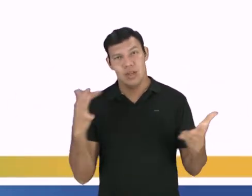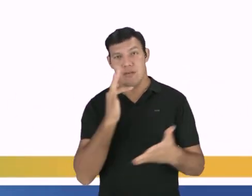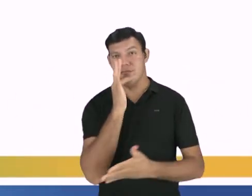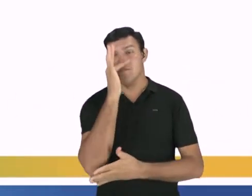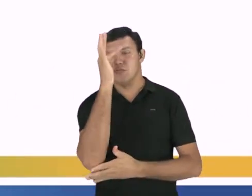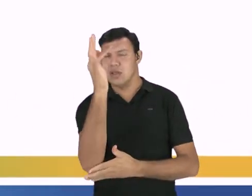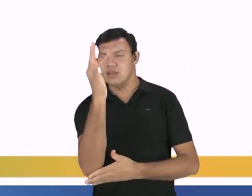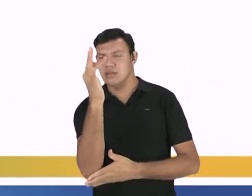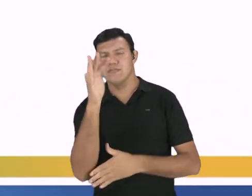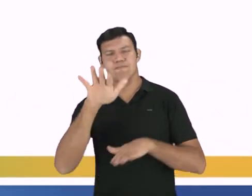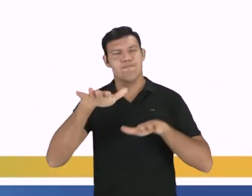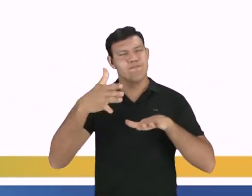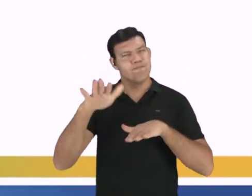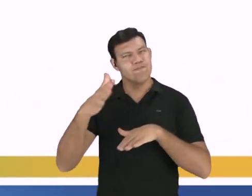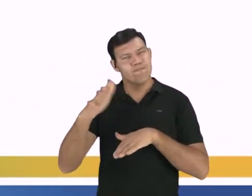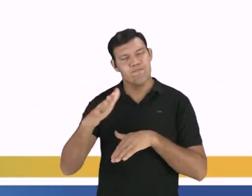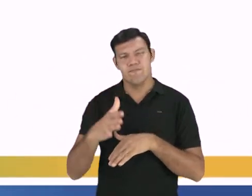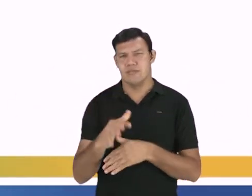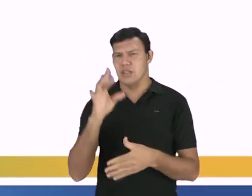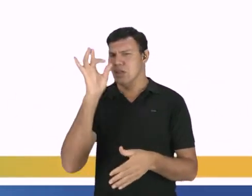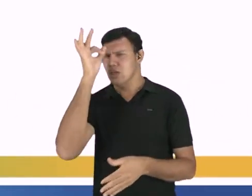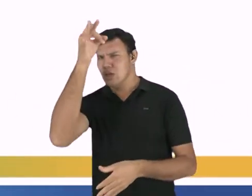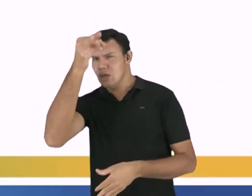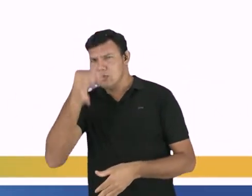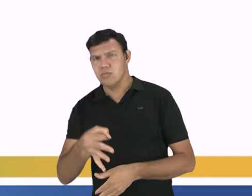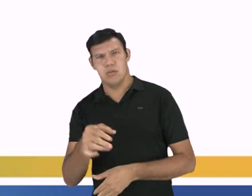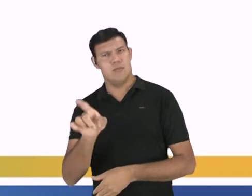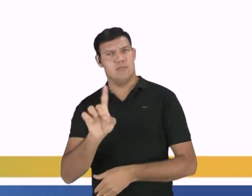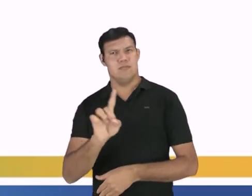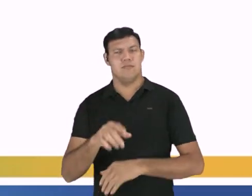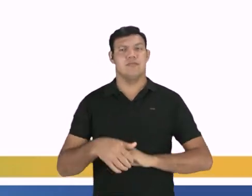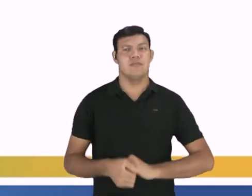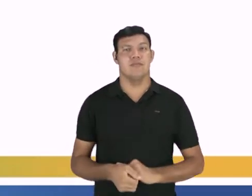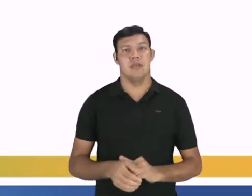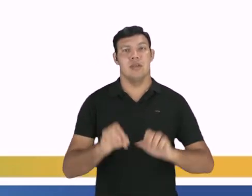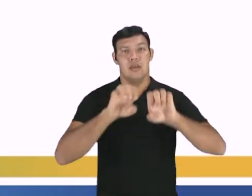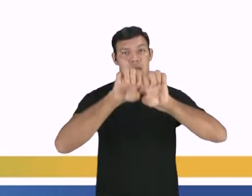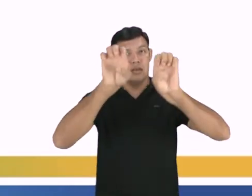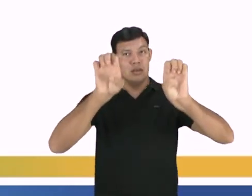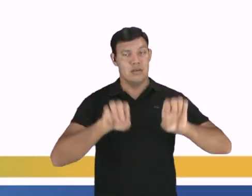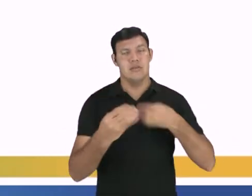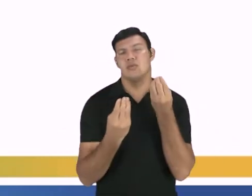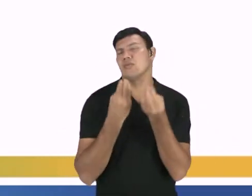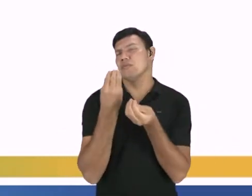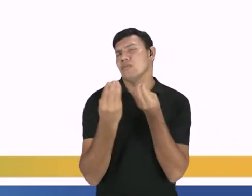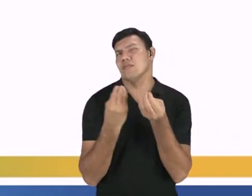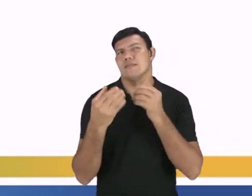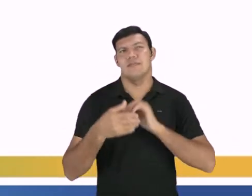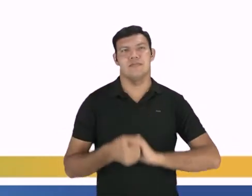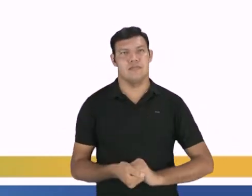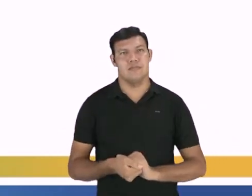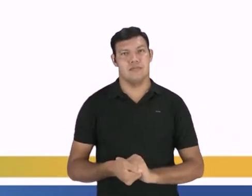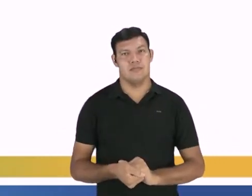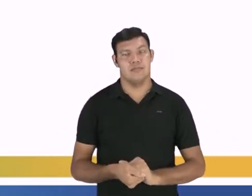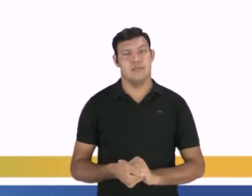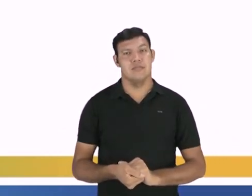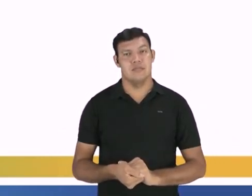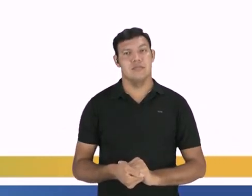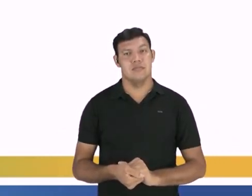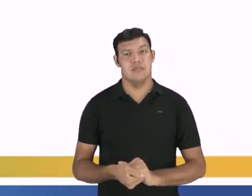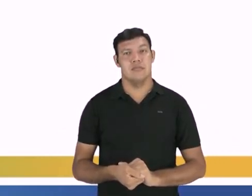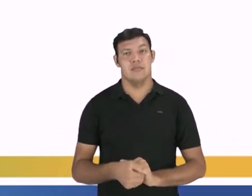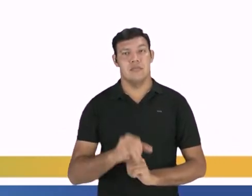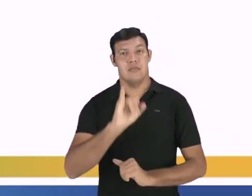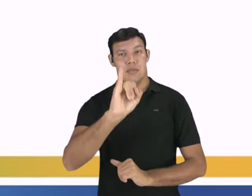futuros prováveis, nada certo. A estrutura vai ser assim, a presença do